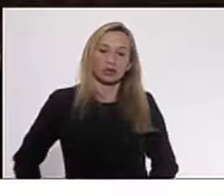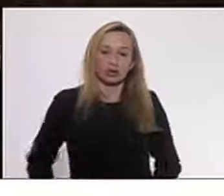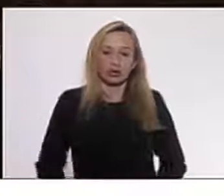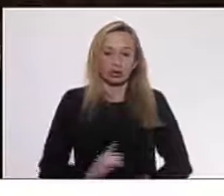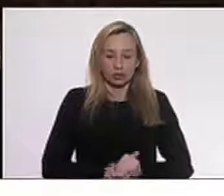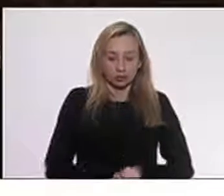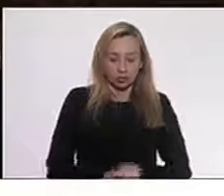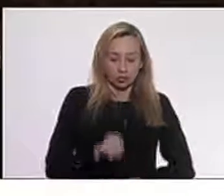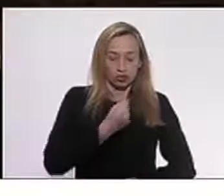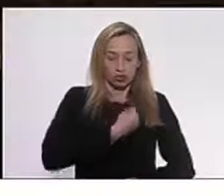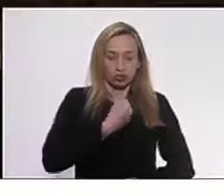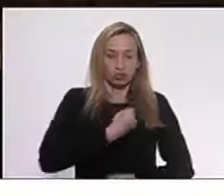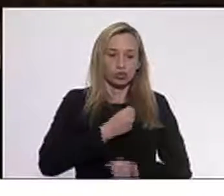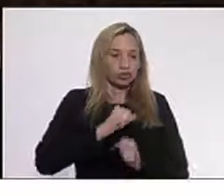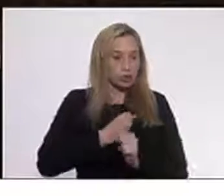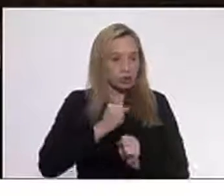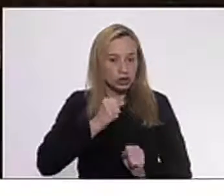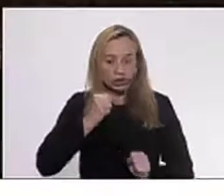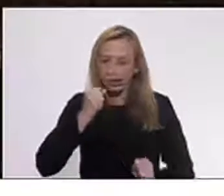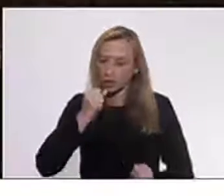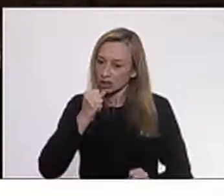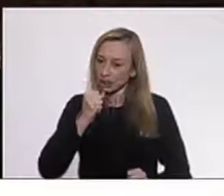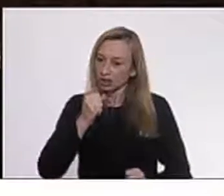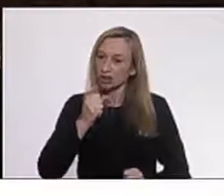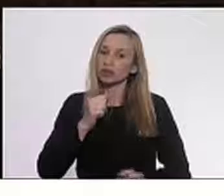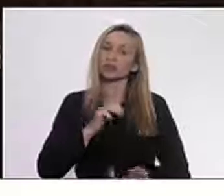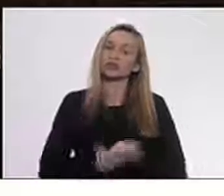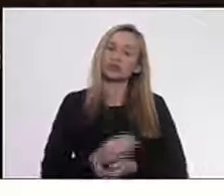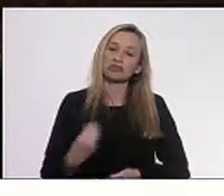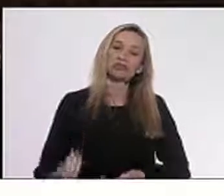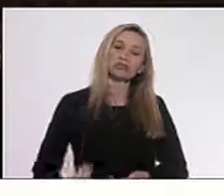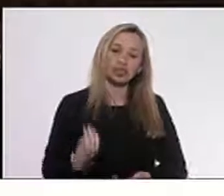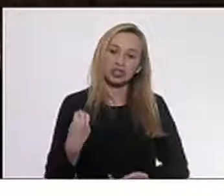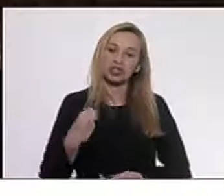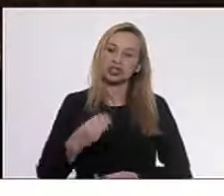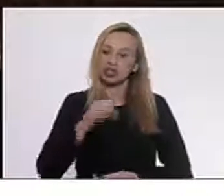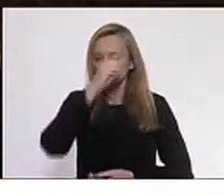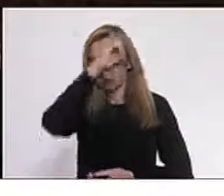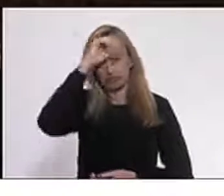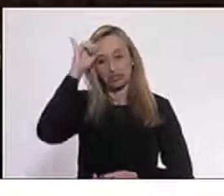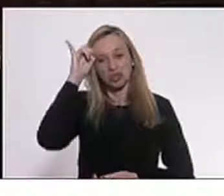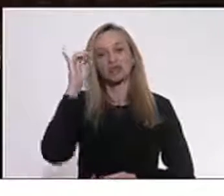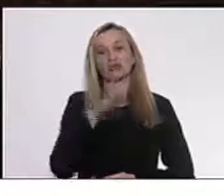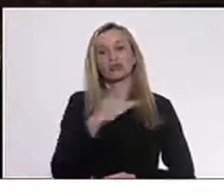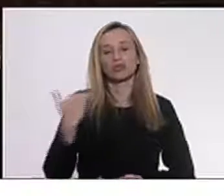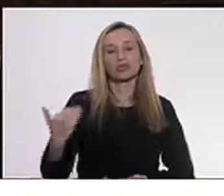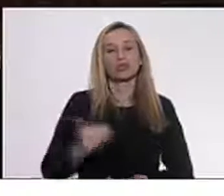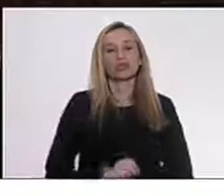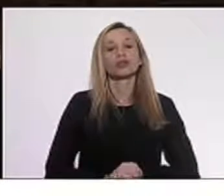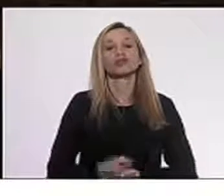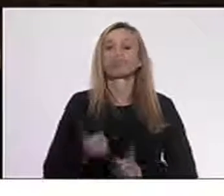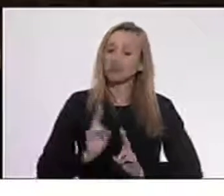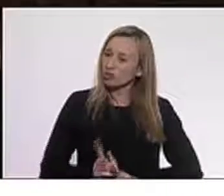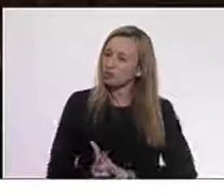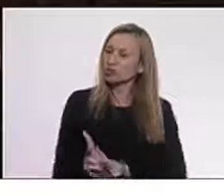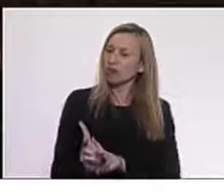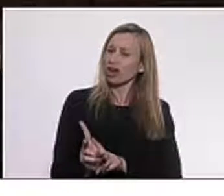um aumento considerável no descarte de vidas inocentes. Vamos